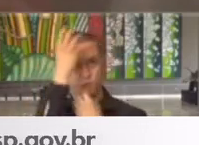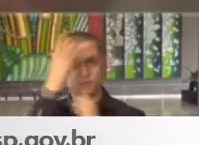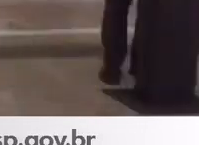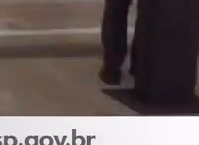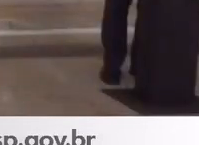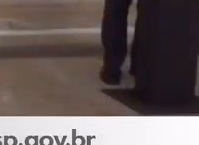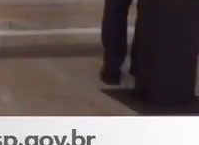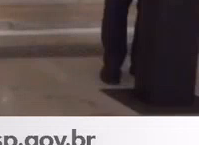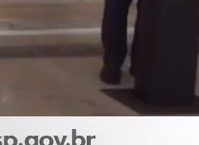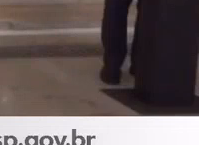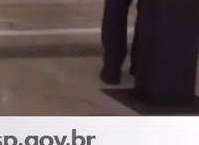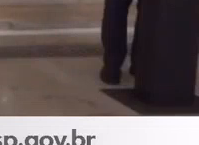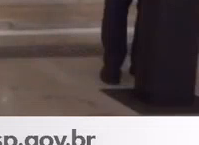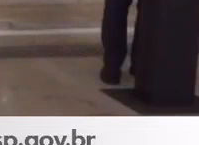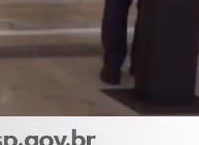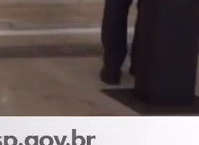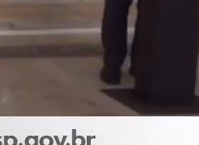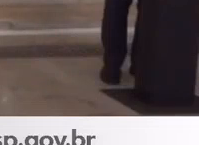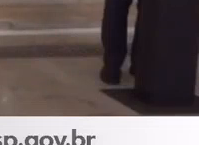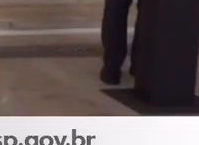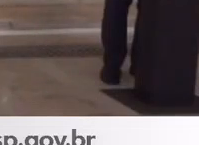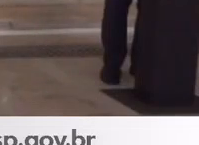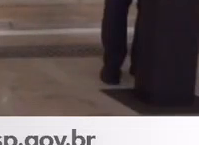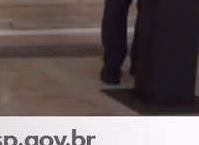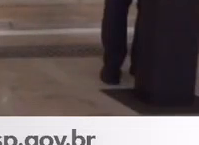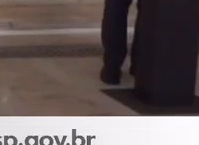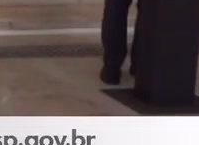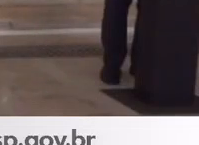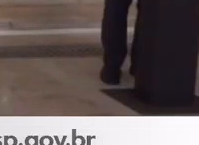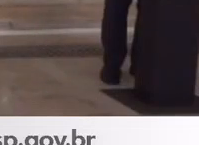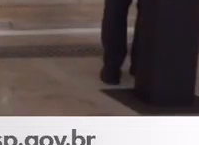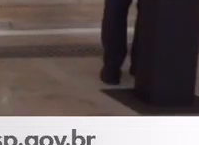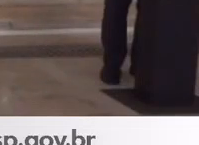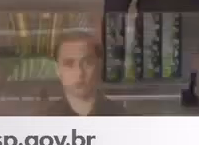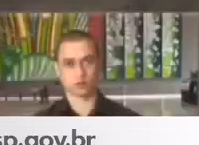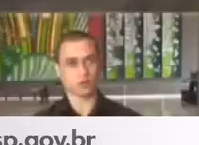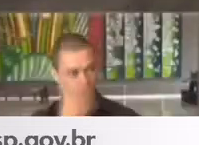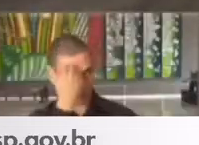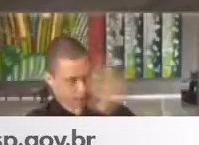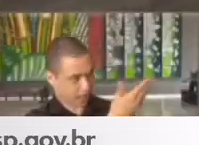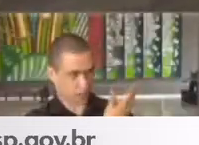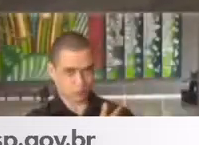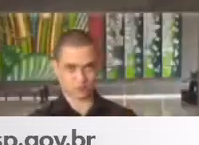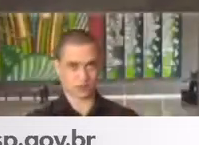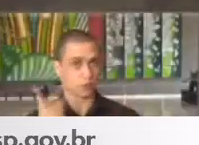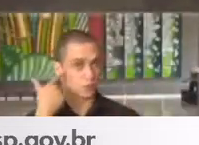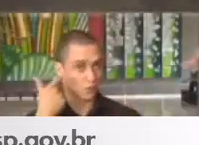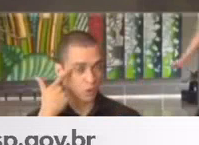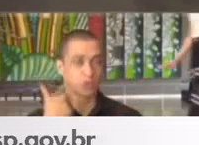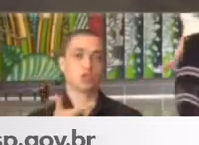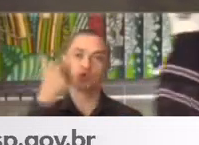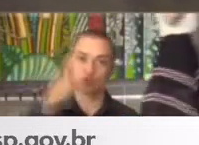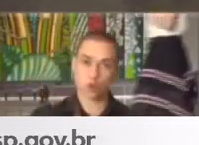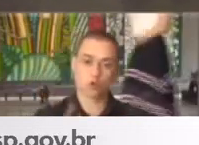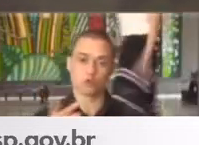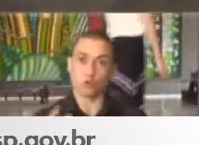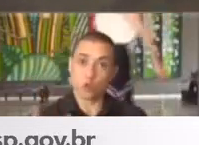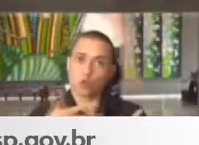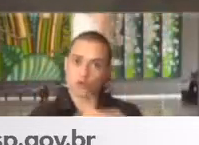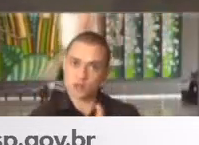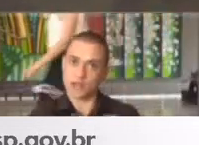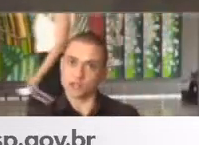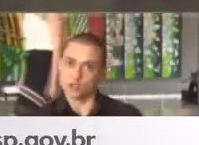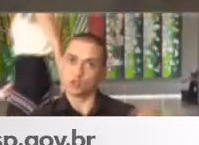Bruno. Boa tarde a todos. Obrigado, governador, mais uma vez me convidar para estar aqui ao seu